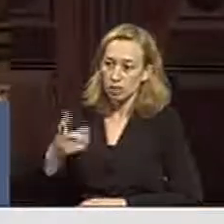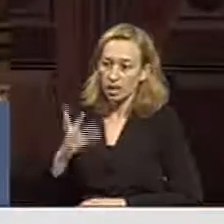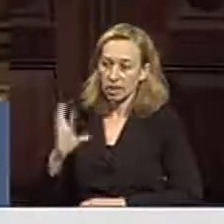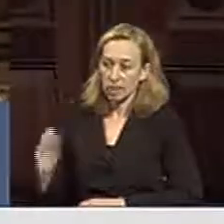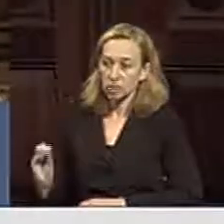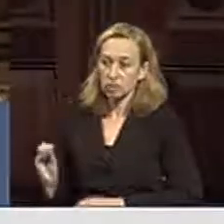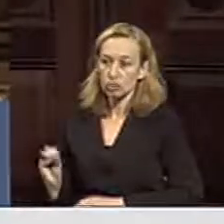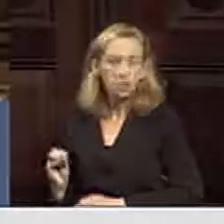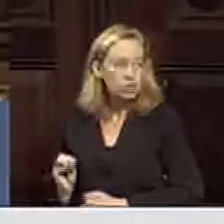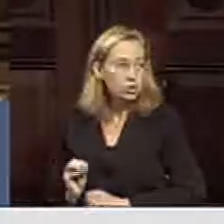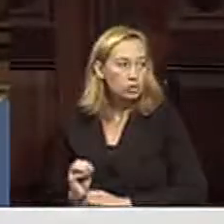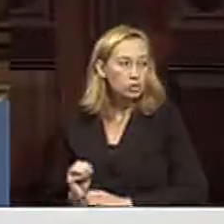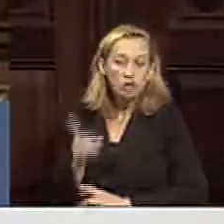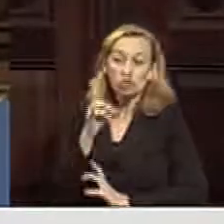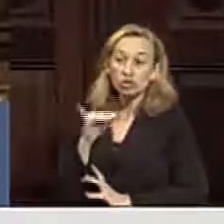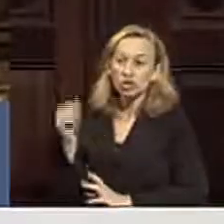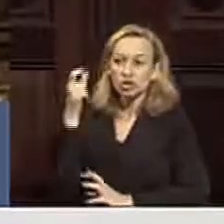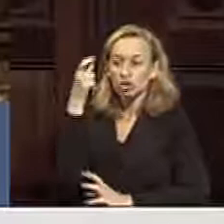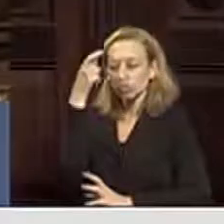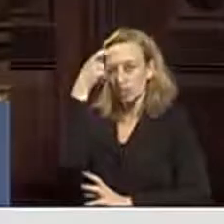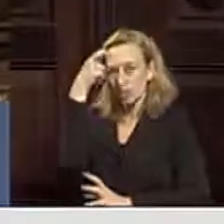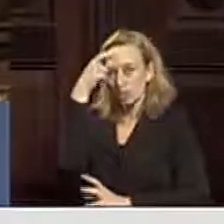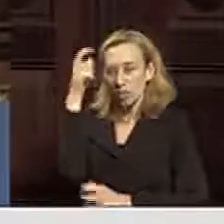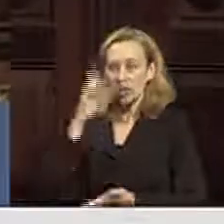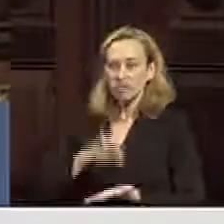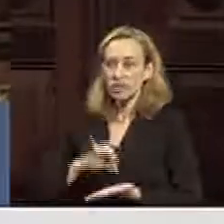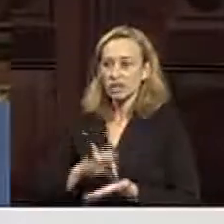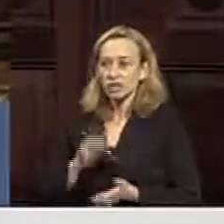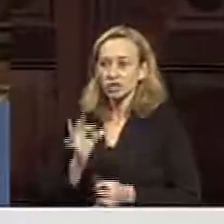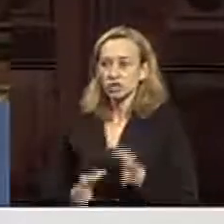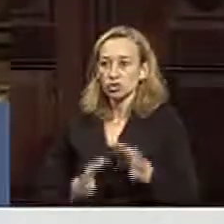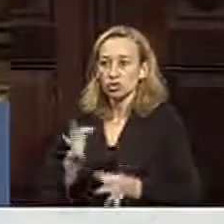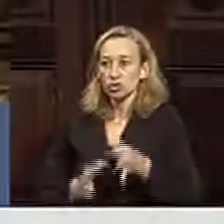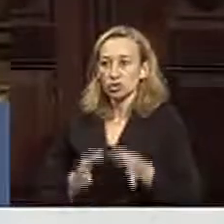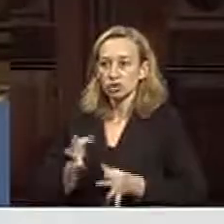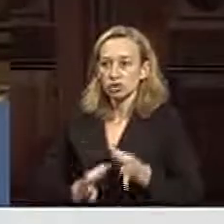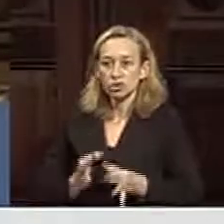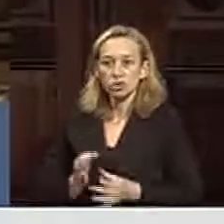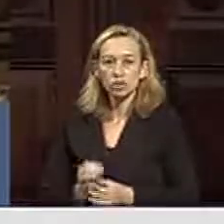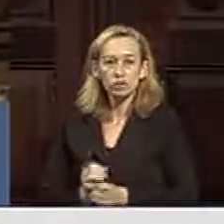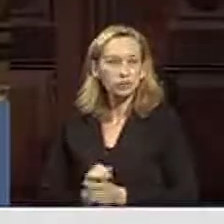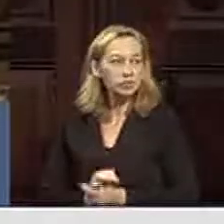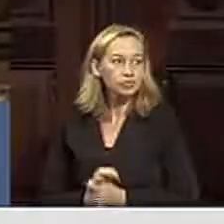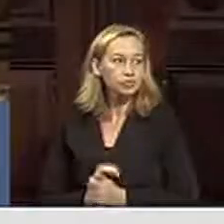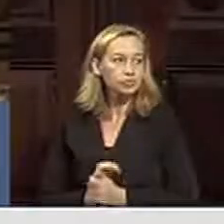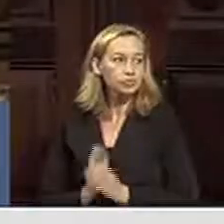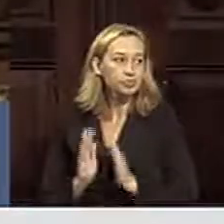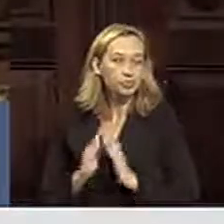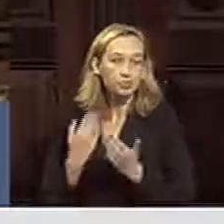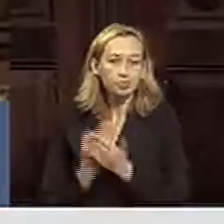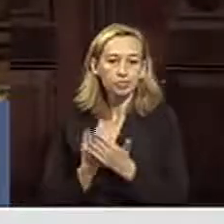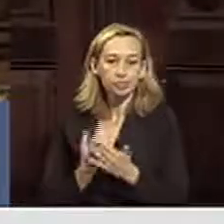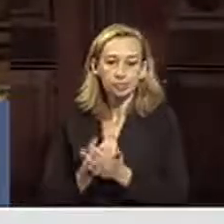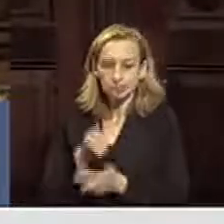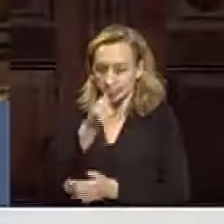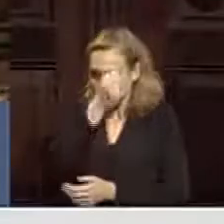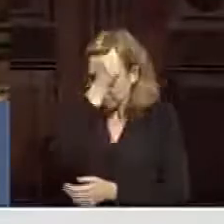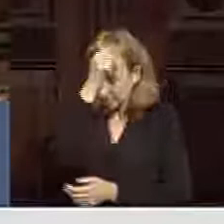dia de memória, verdade e justiça na rede estadual de ensino do estado do Rio de